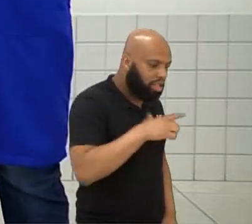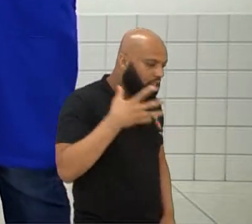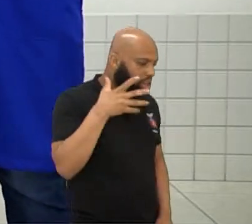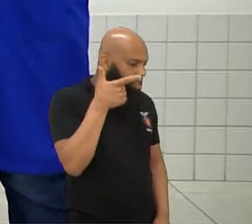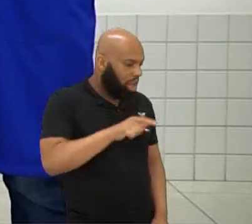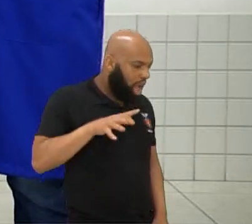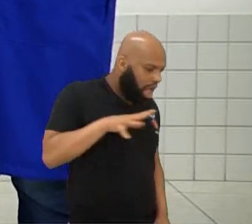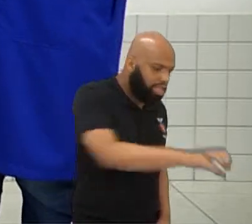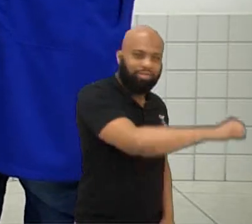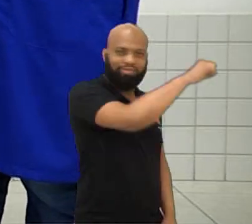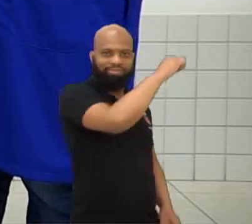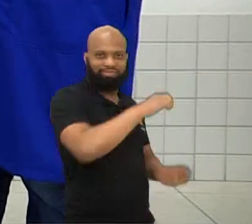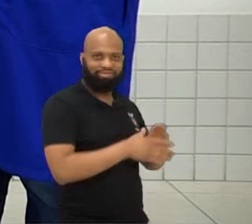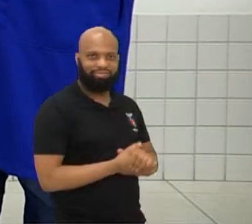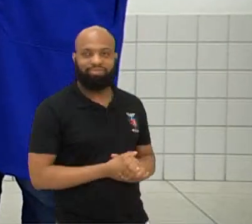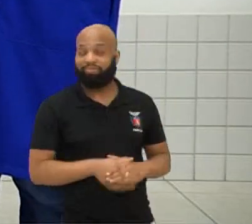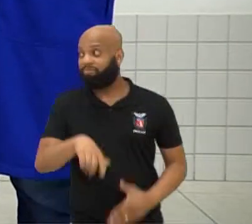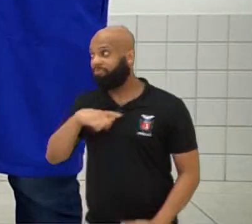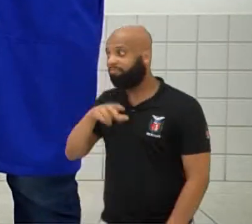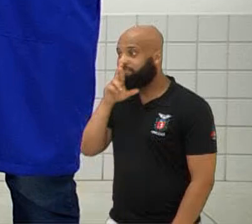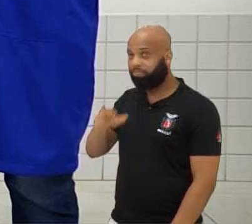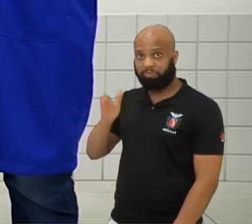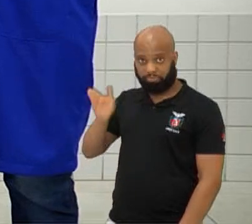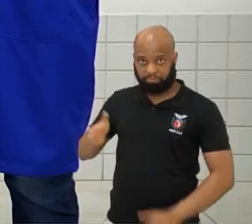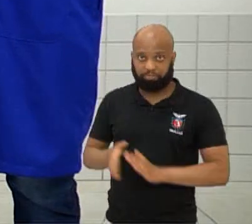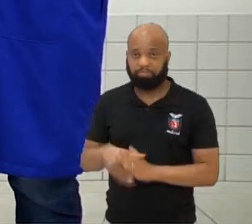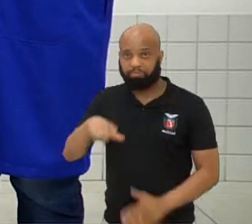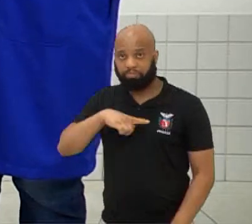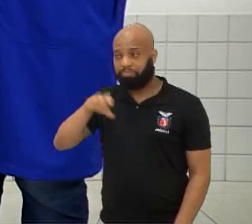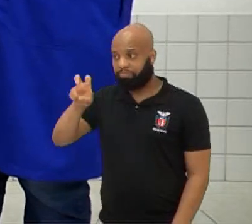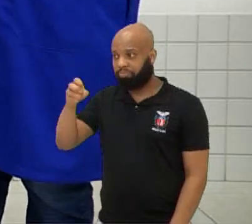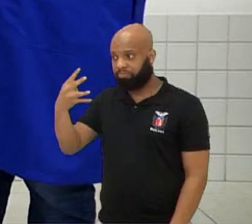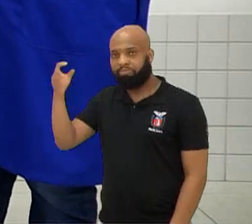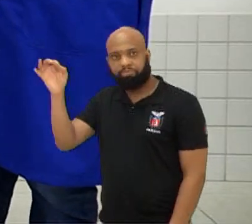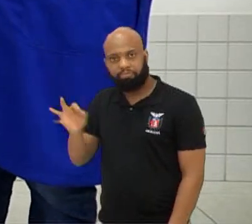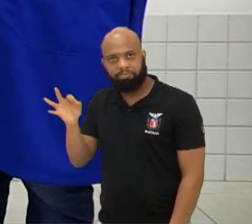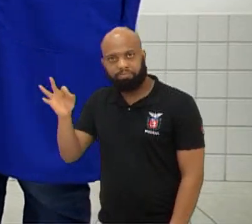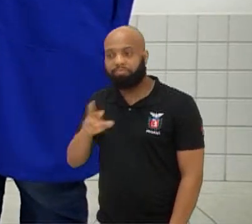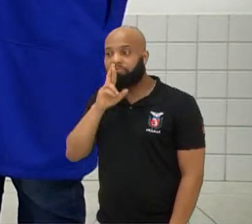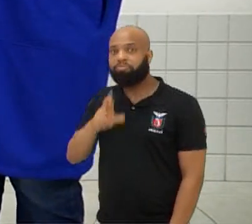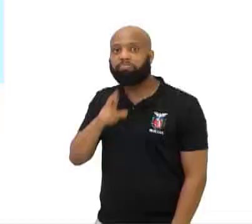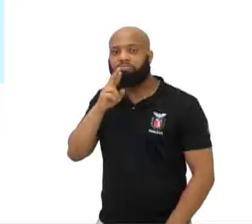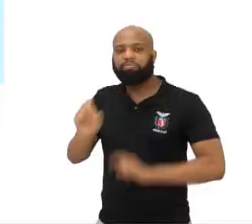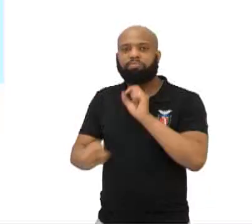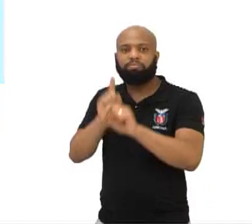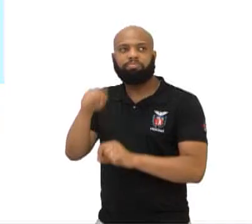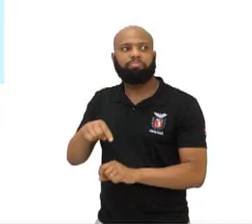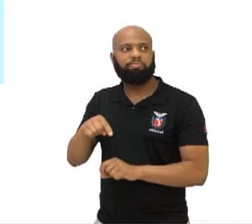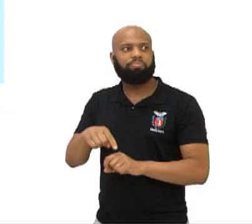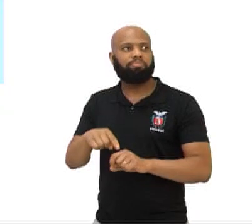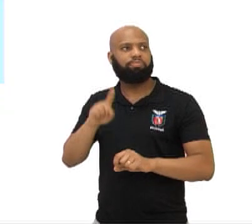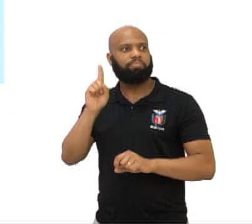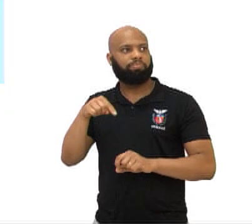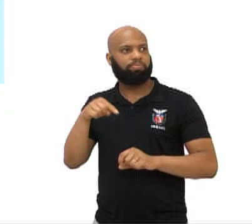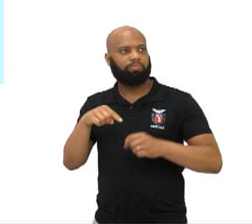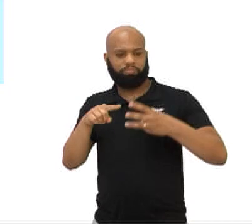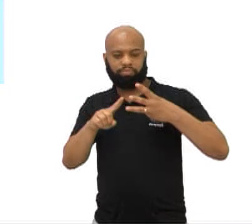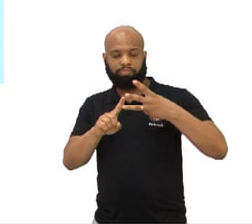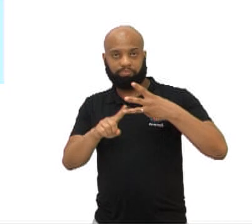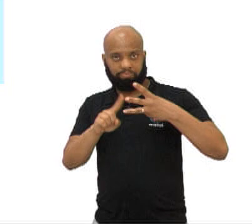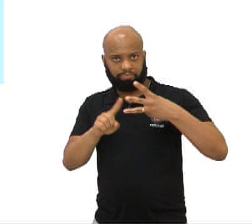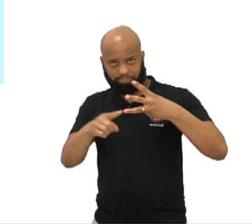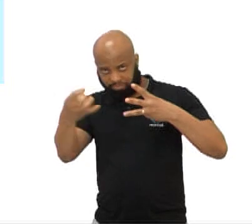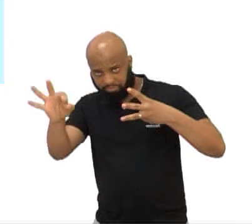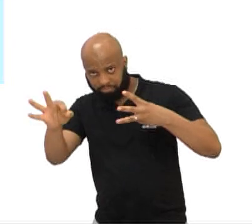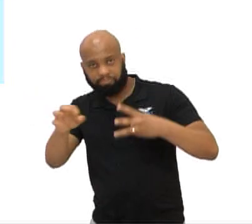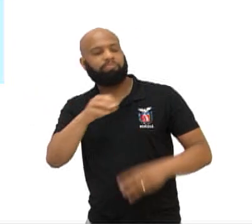nosso quiz. Vamos lá então, professor. Então, vamos ao resultado. 54% dos estudantes respondeu astigmatismo. Está correto? Perfeito,